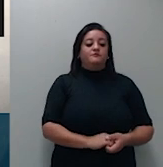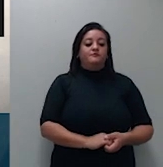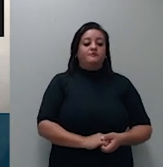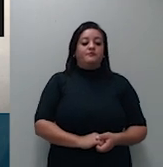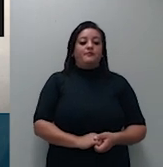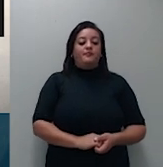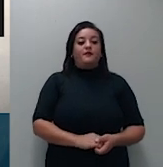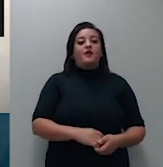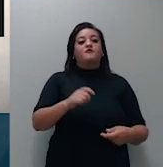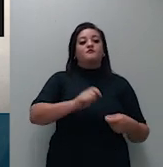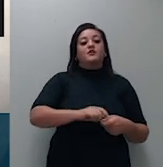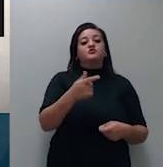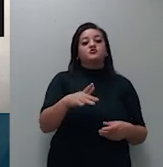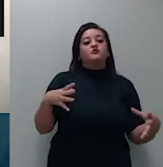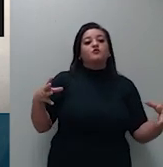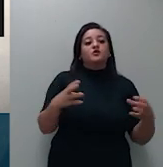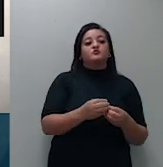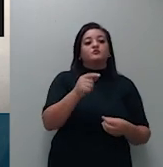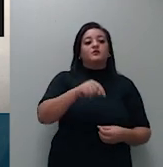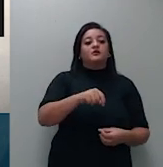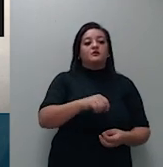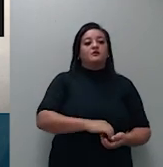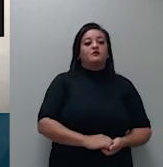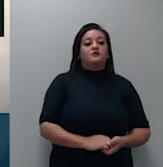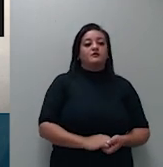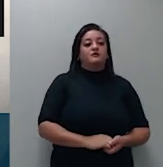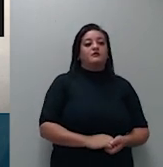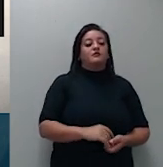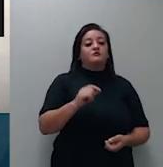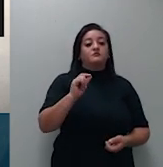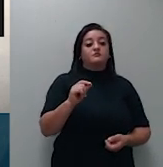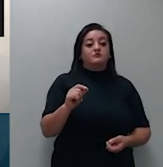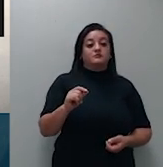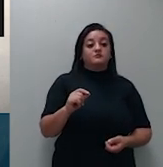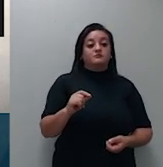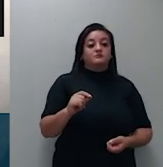pé faço novamente um resumo aqui